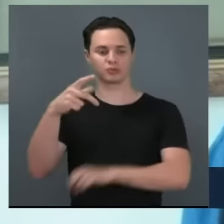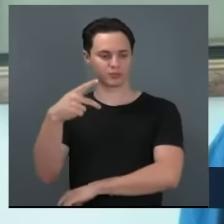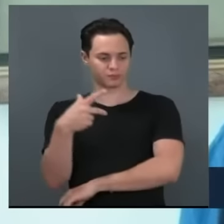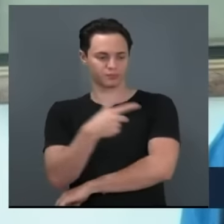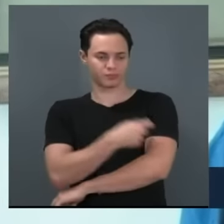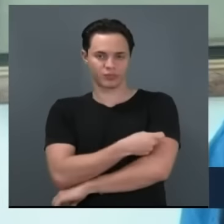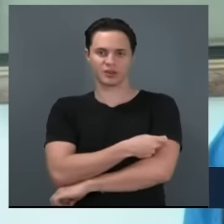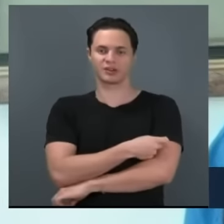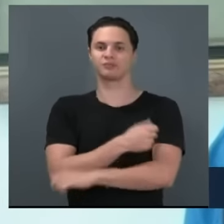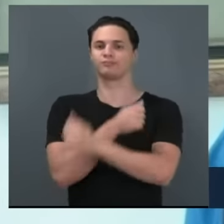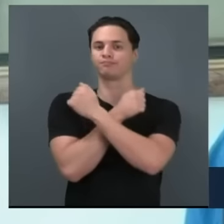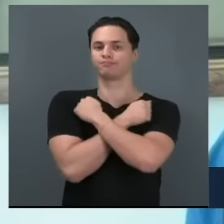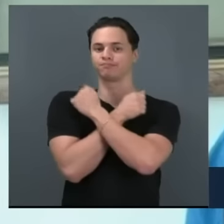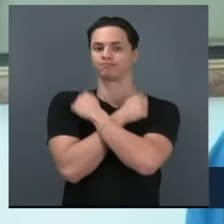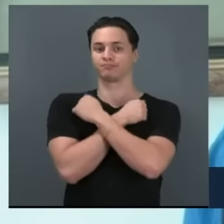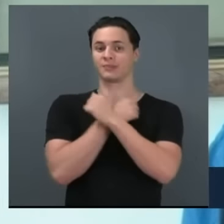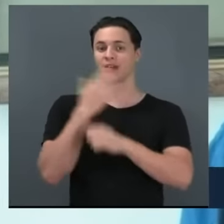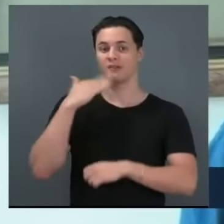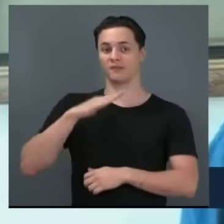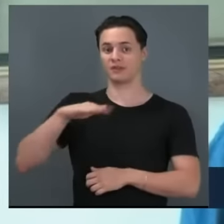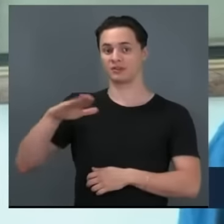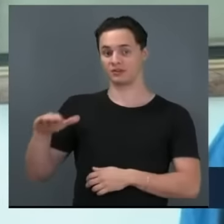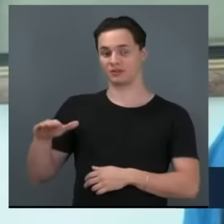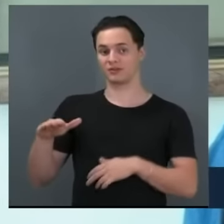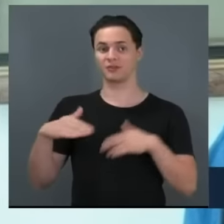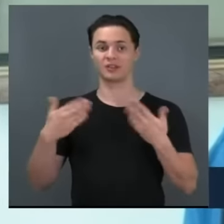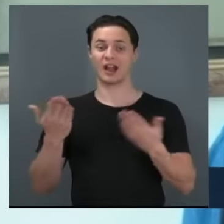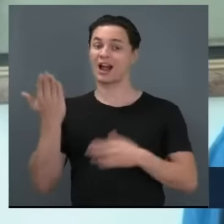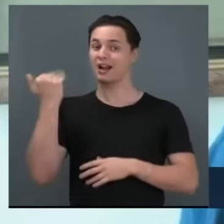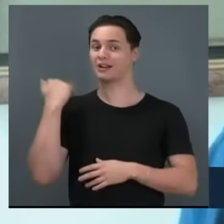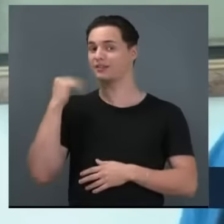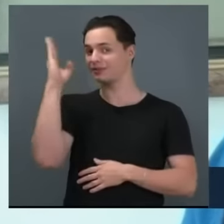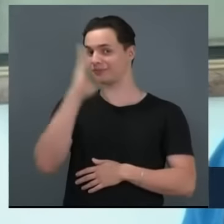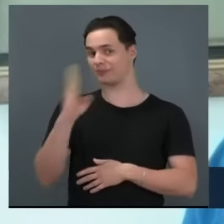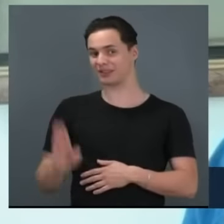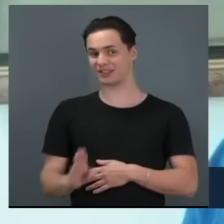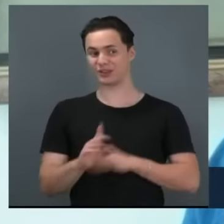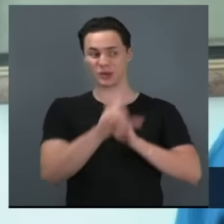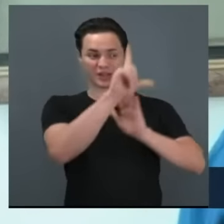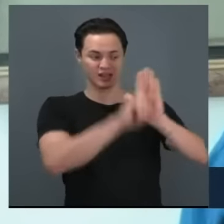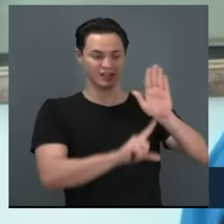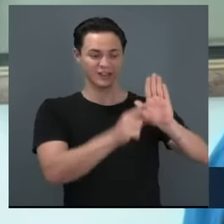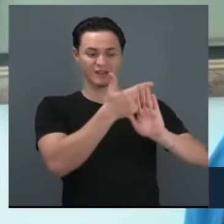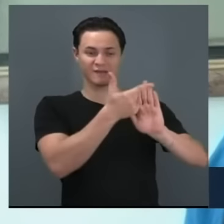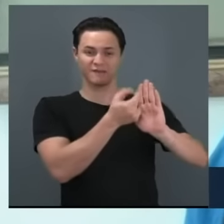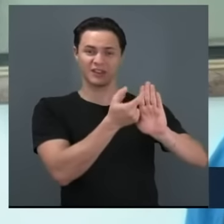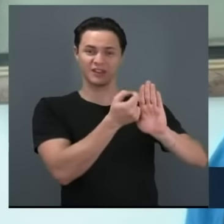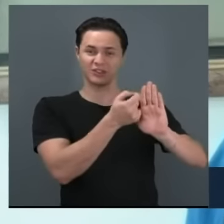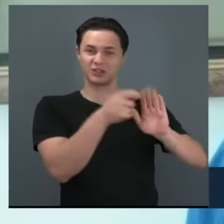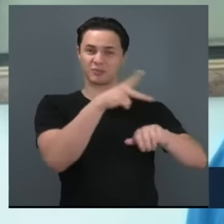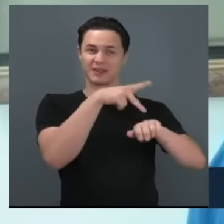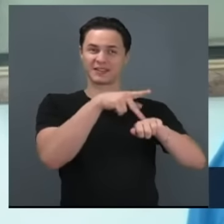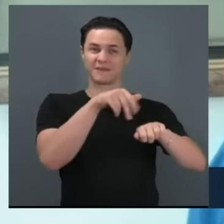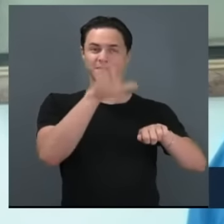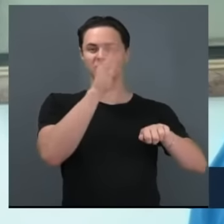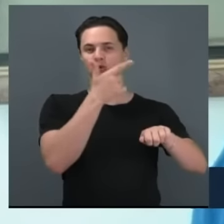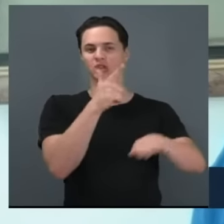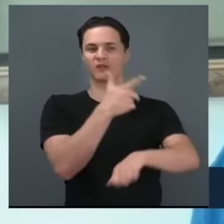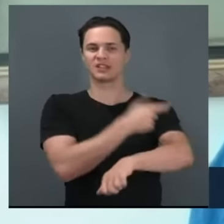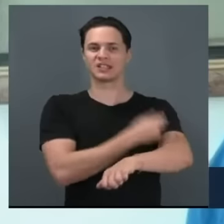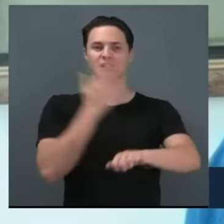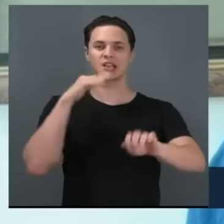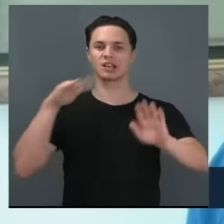infantil e saiu da lista dos 20 países com mais crianças não imunizadas